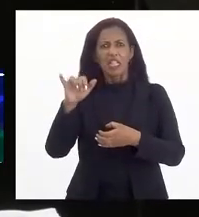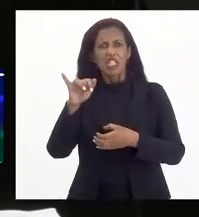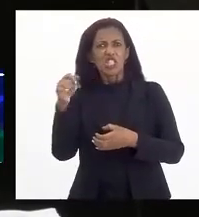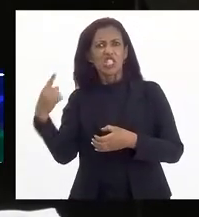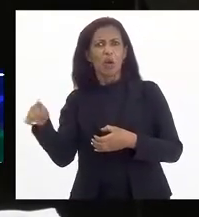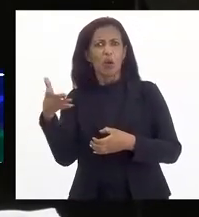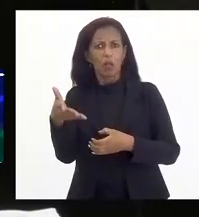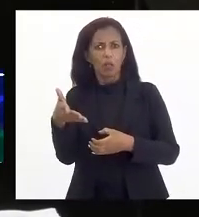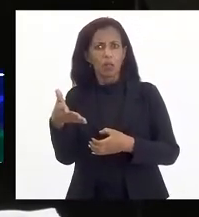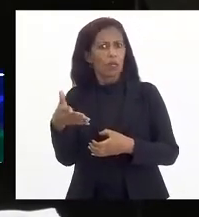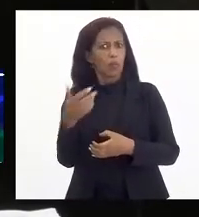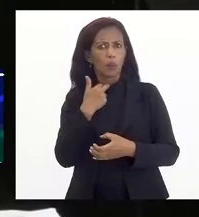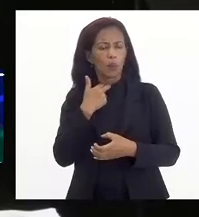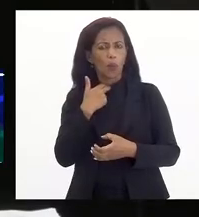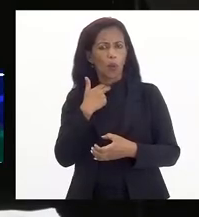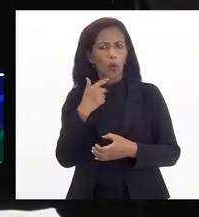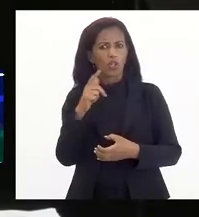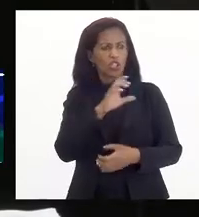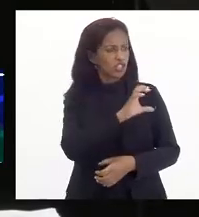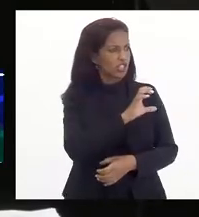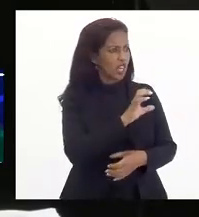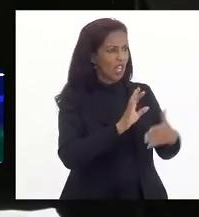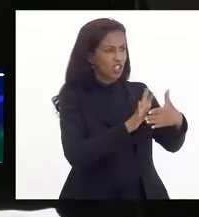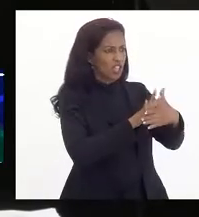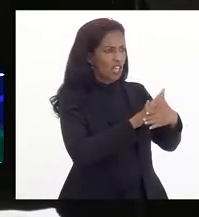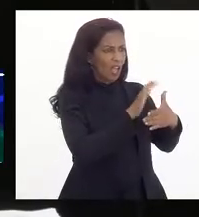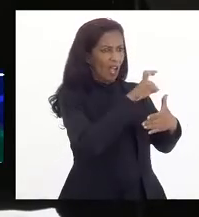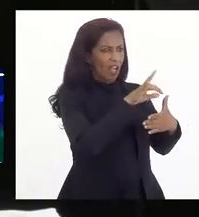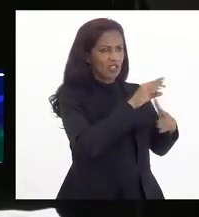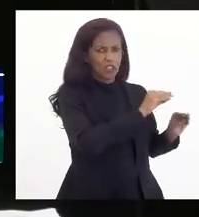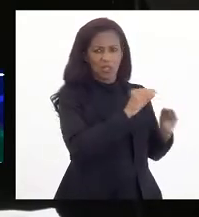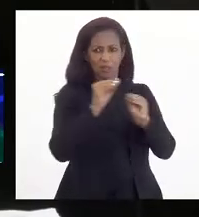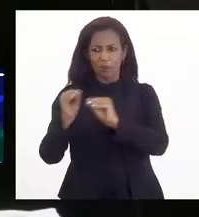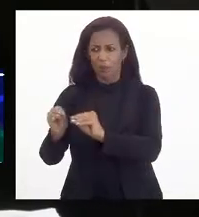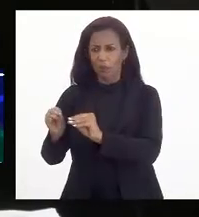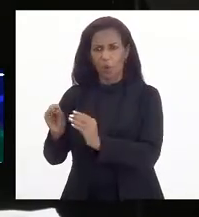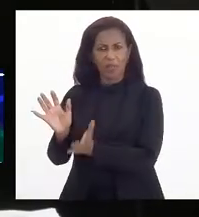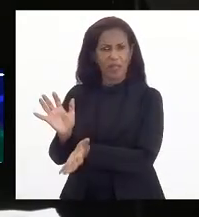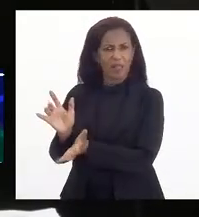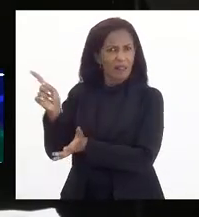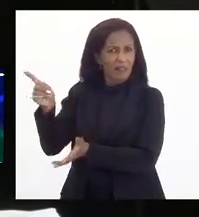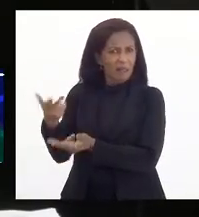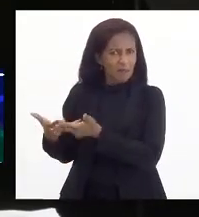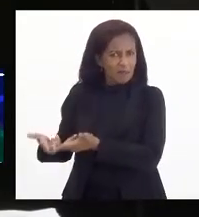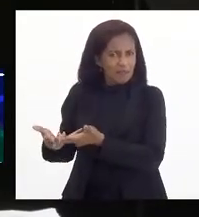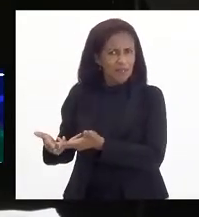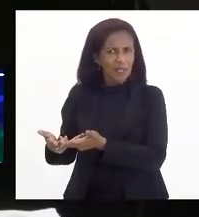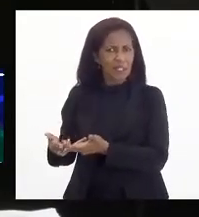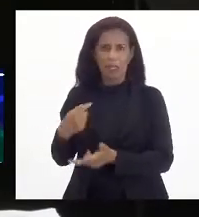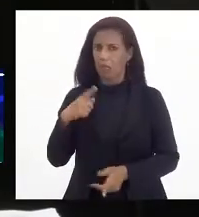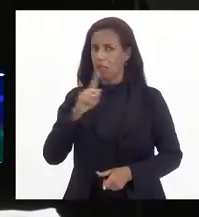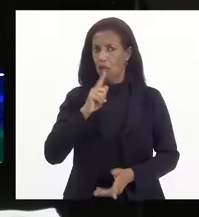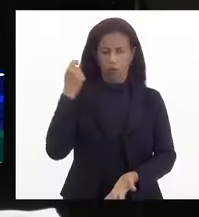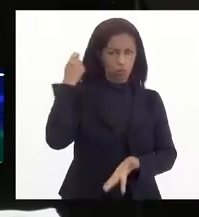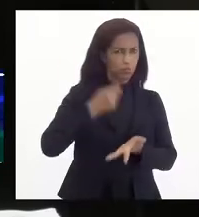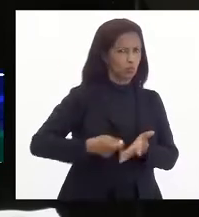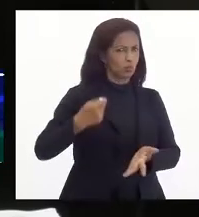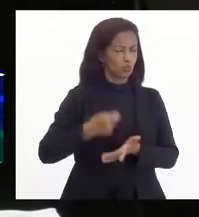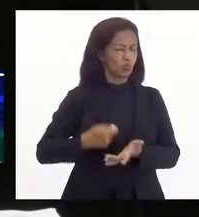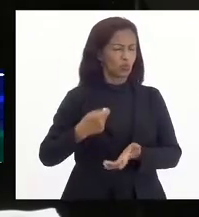de Gramacho loja de Caxias e levar o problema paciência e o Deputado Paulo tá muito muito durante muito tempo